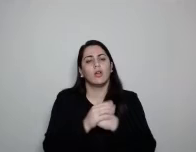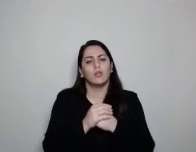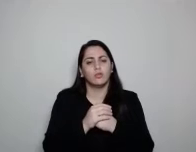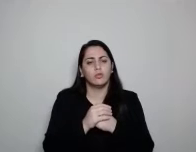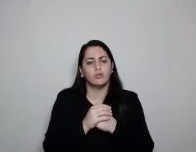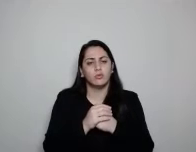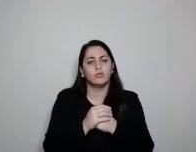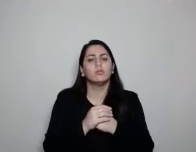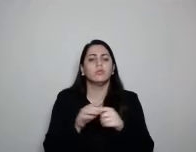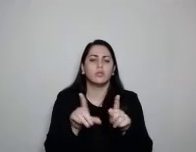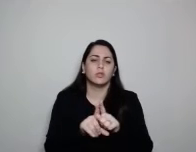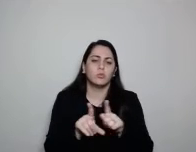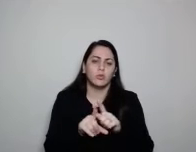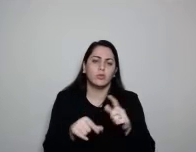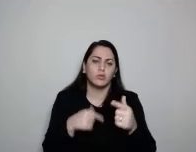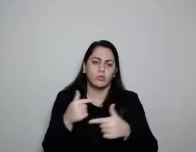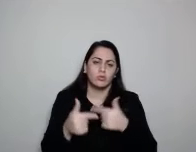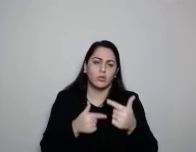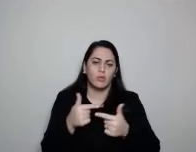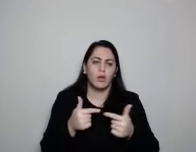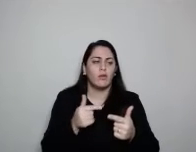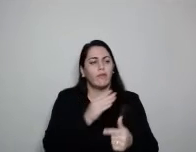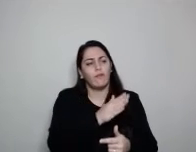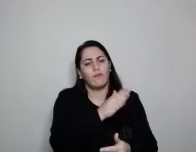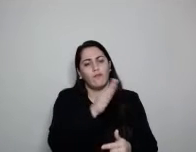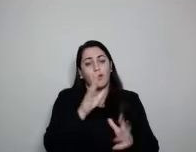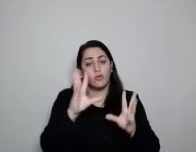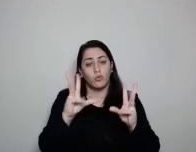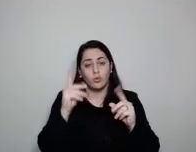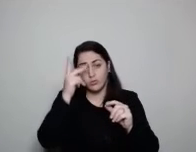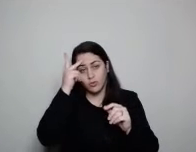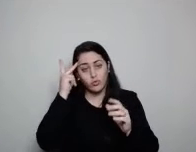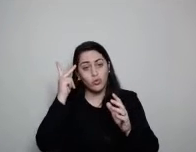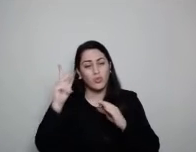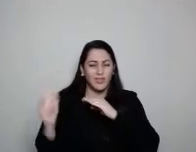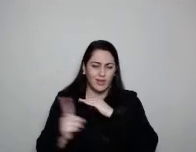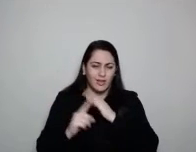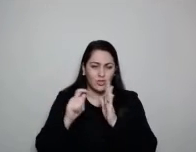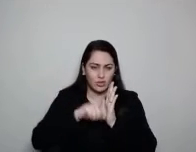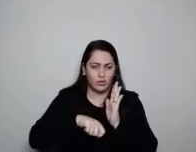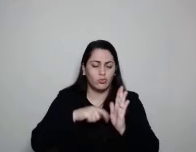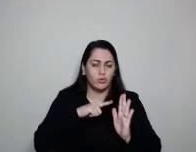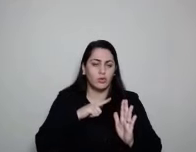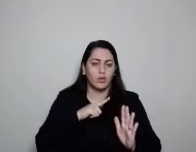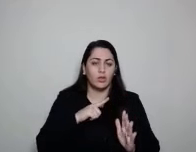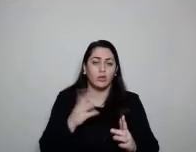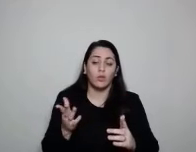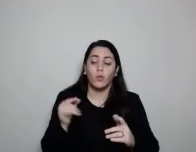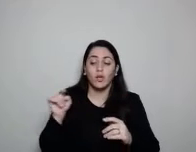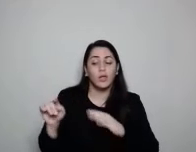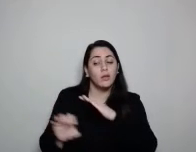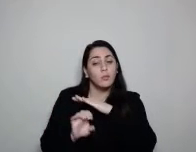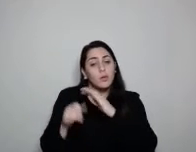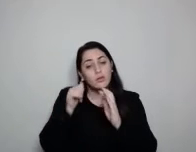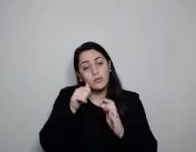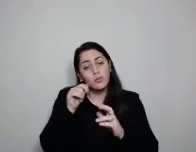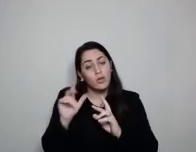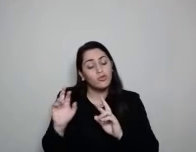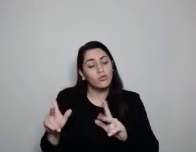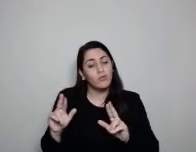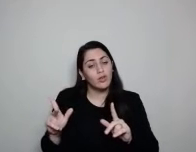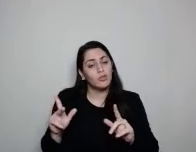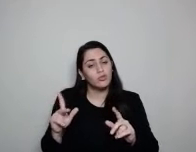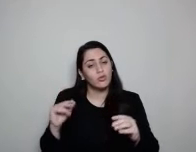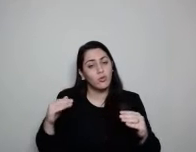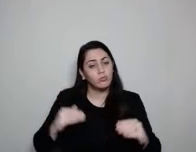para todos eles, para todos os assinantes. E não é o caso exatamente da autora. Portanto, essa equiparação seria, de certa forma, inclusive uma